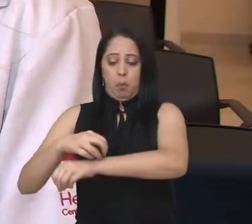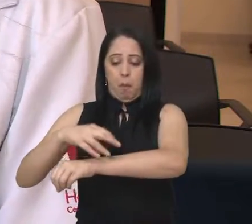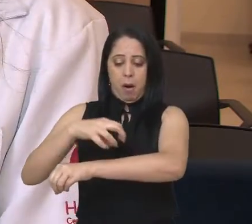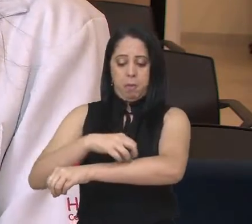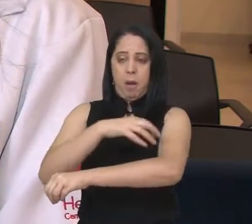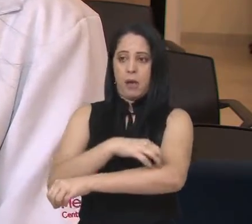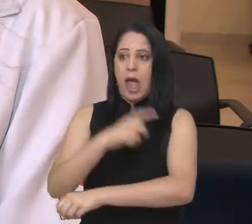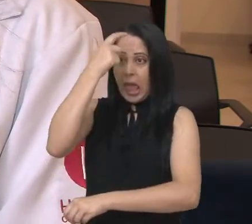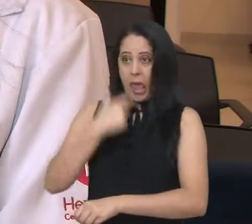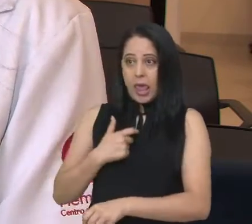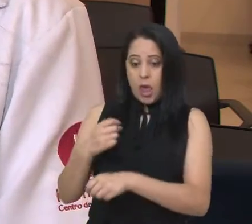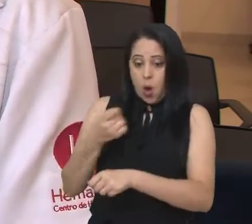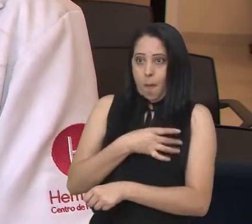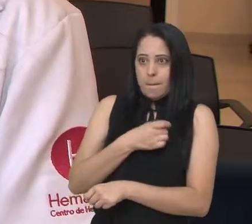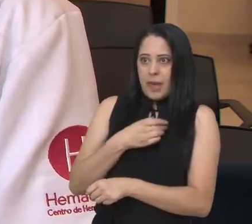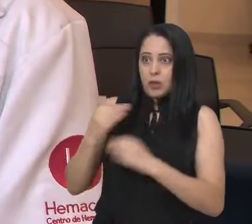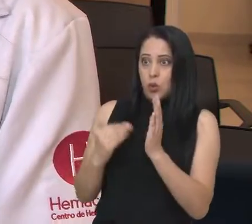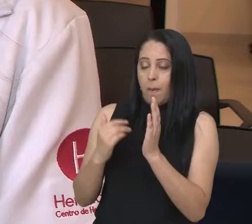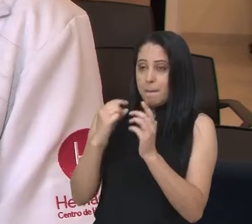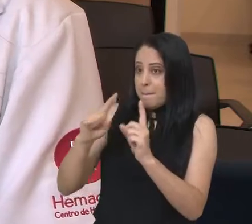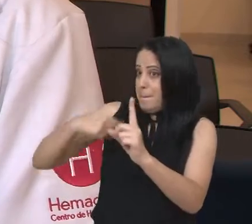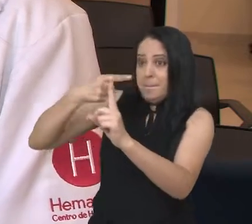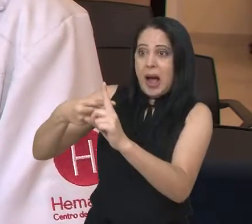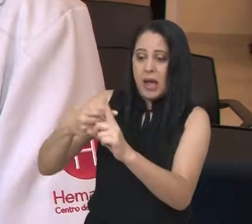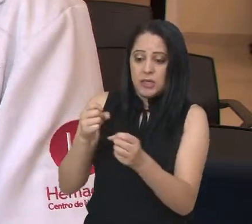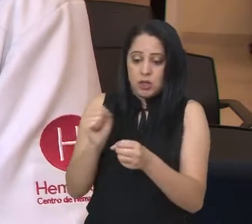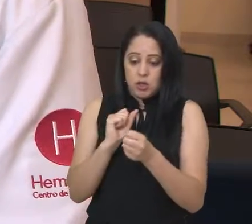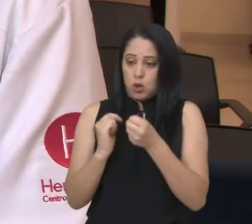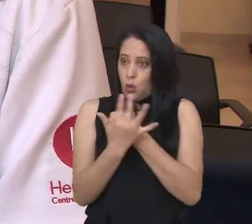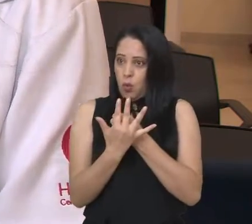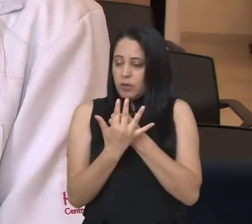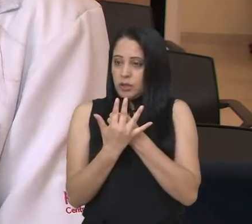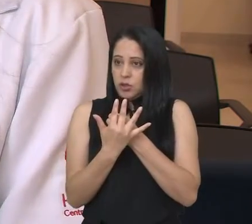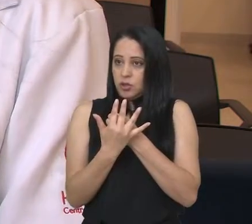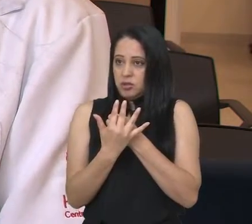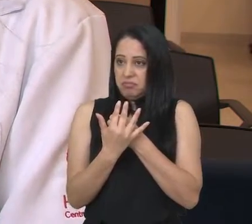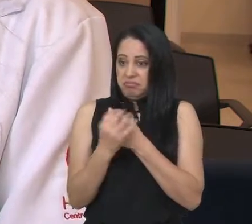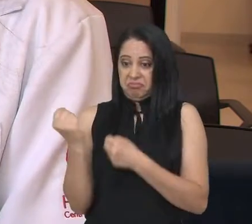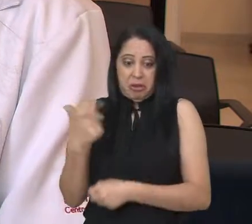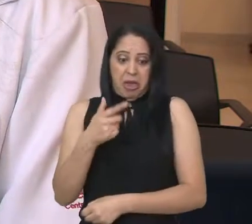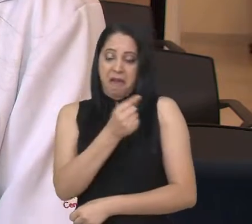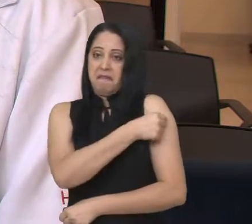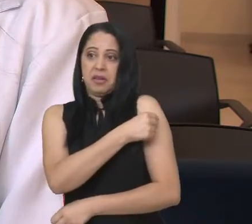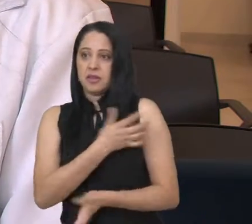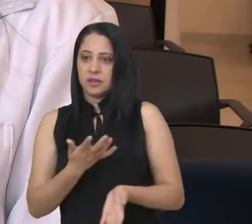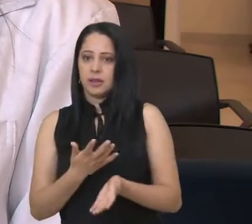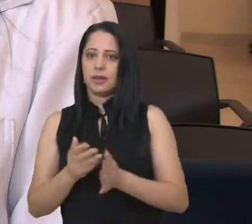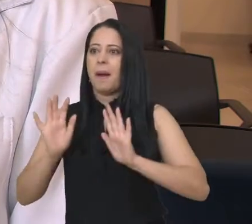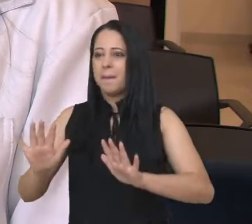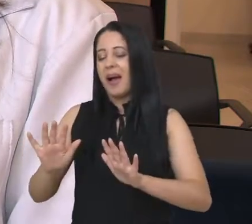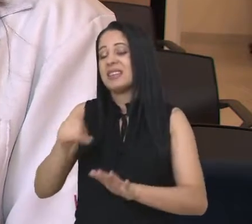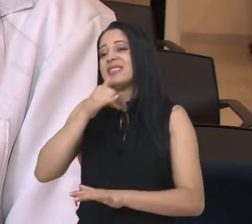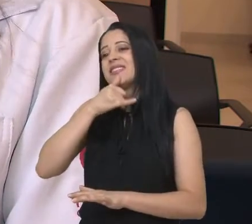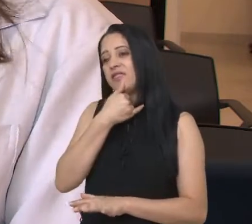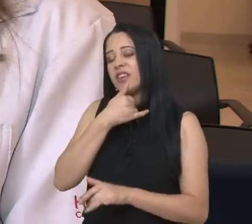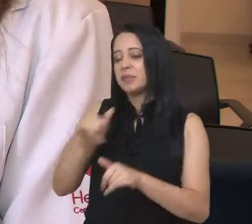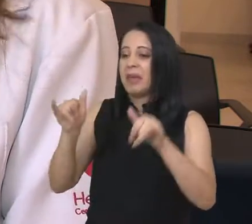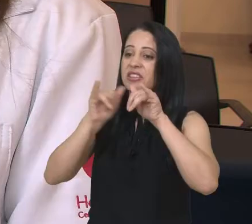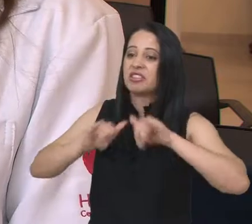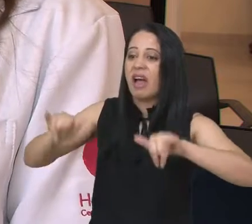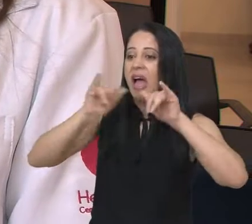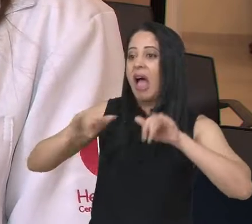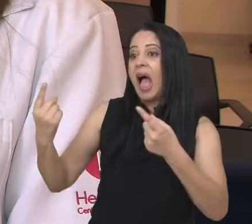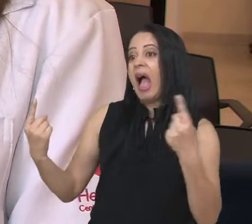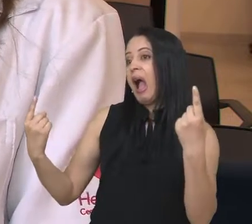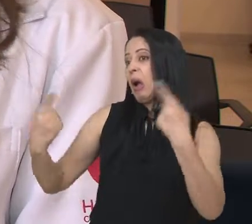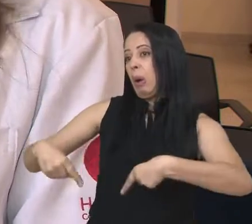Eu tenho muito mais medo de ter o Covid e ter uma trombose do que tomar a vacina. Deixa de ser lógico isso, entendeu? E, infelizmente, foi feita uma campanha tão grande contra